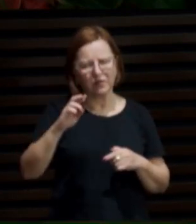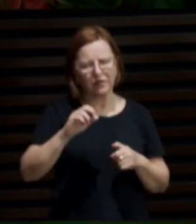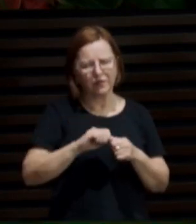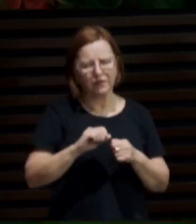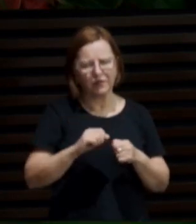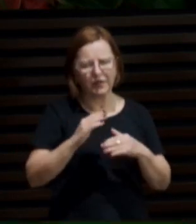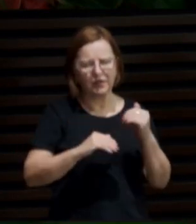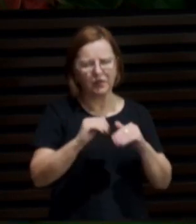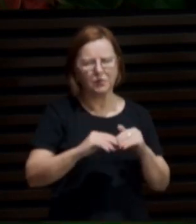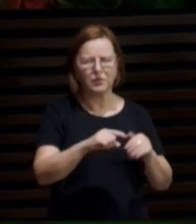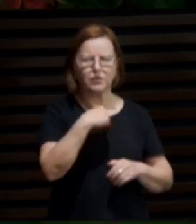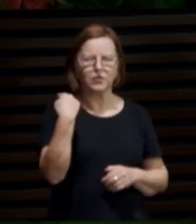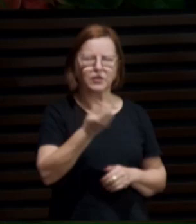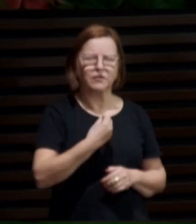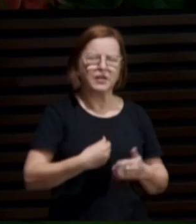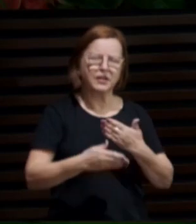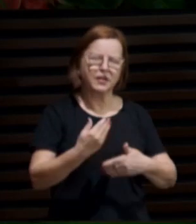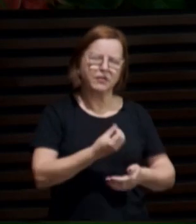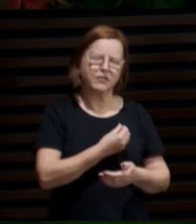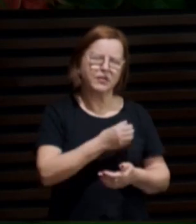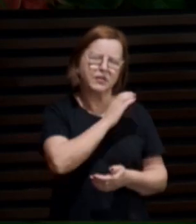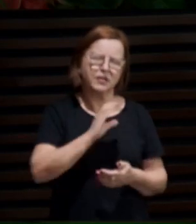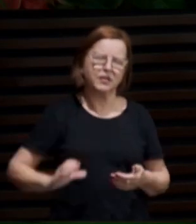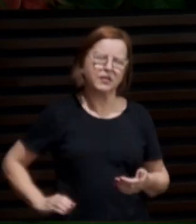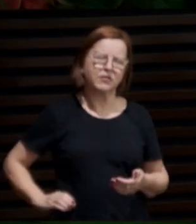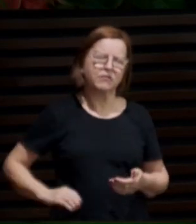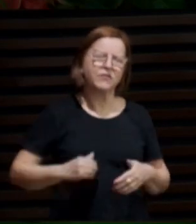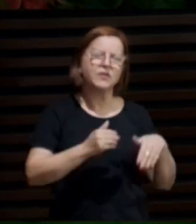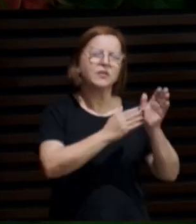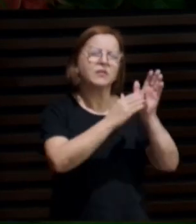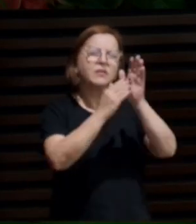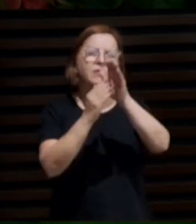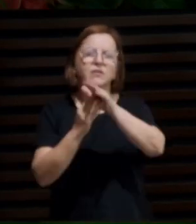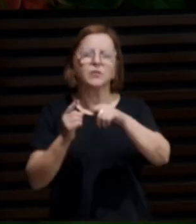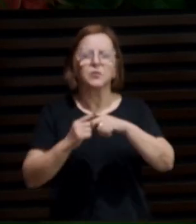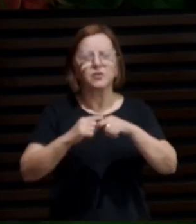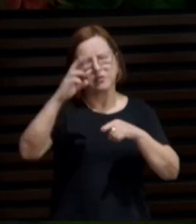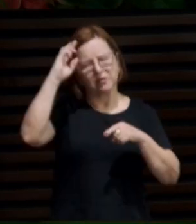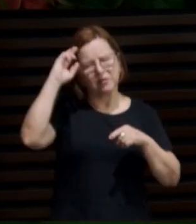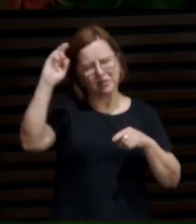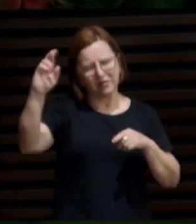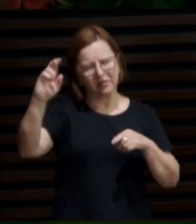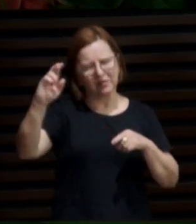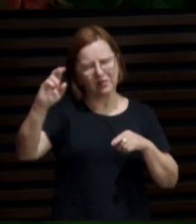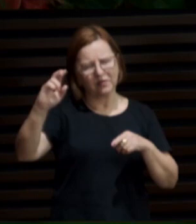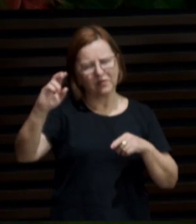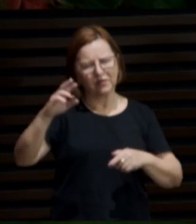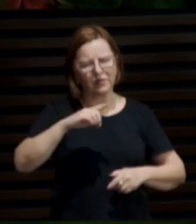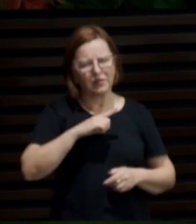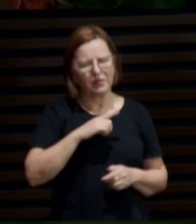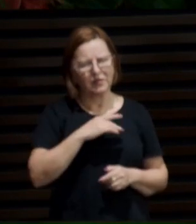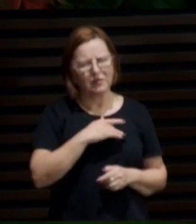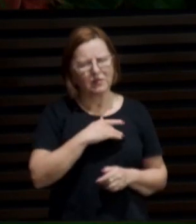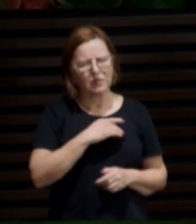foi dada. Eu te louvo, Senhor, porque o Senhor tem constrangido o coração da tua igreja a se